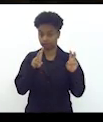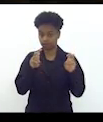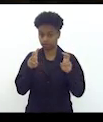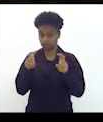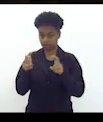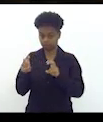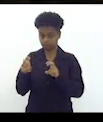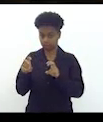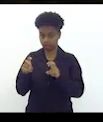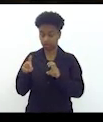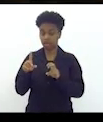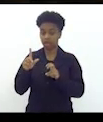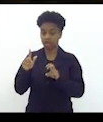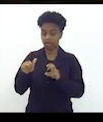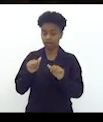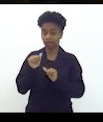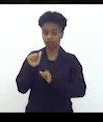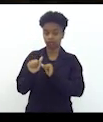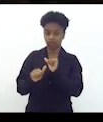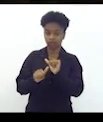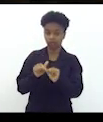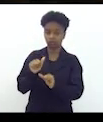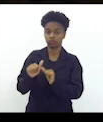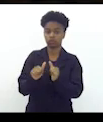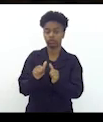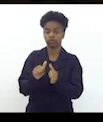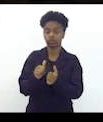a reforma tributária.